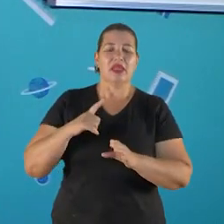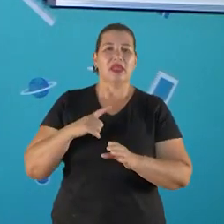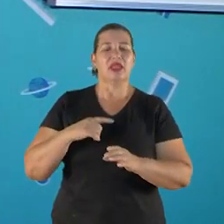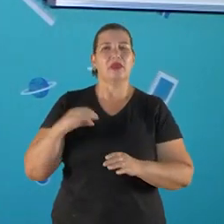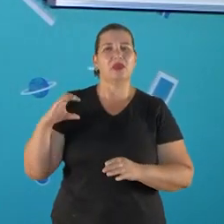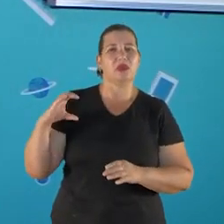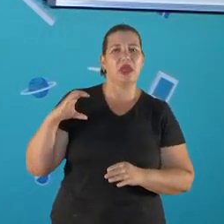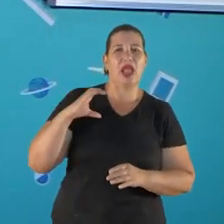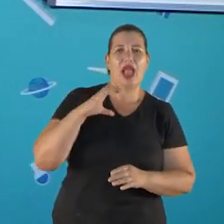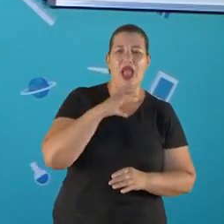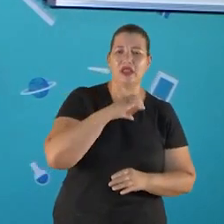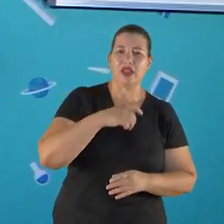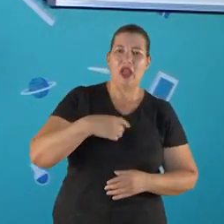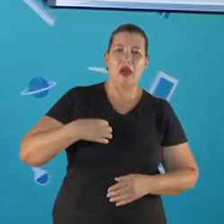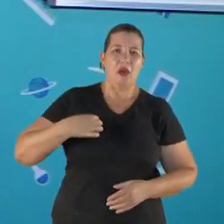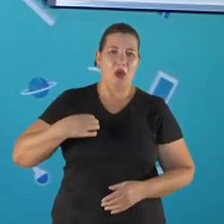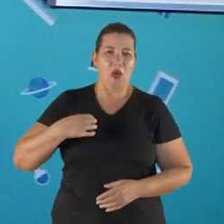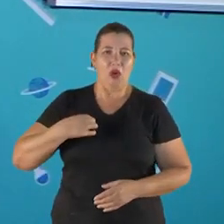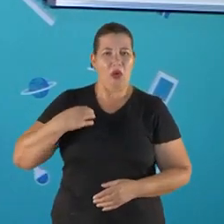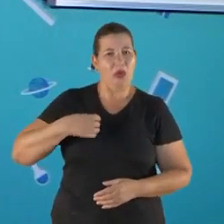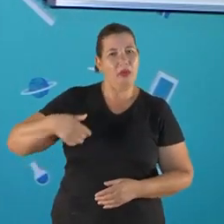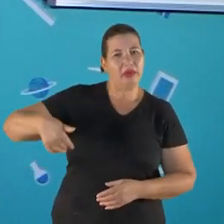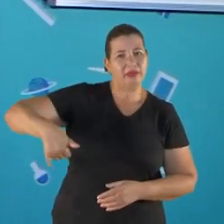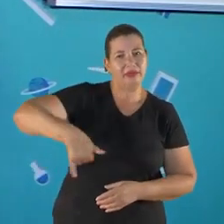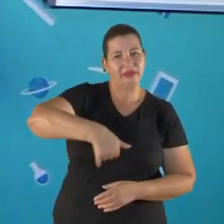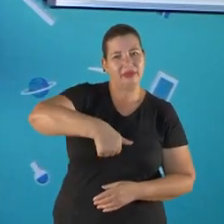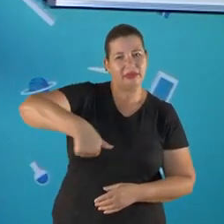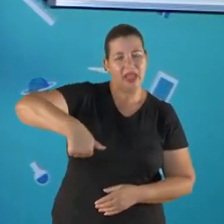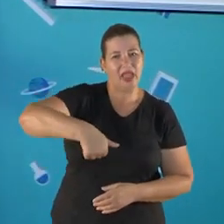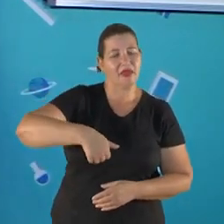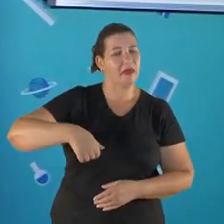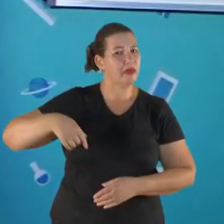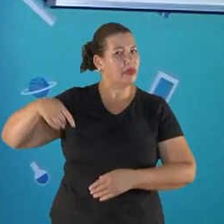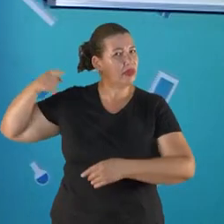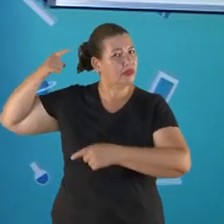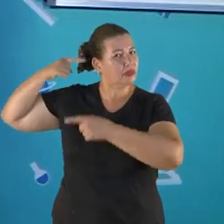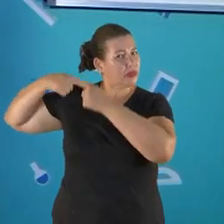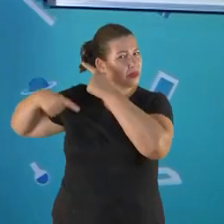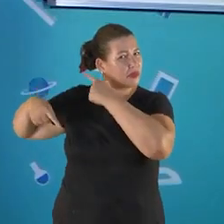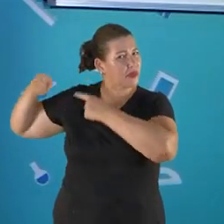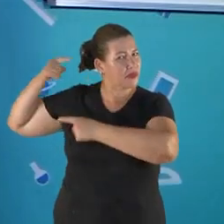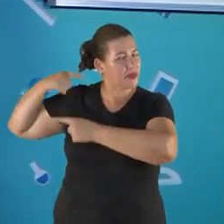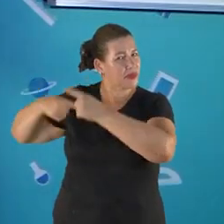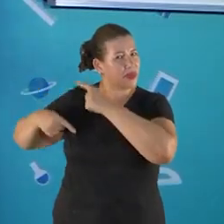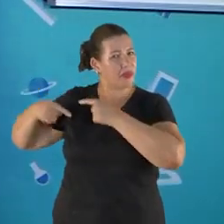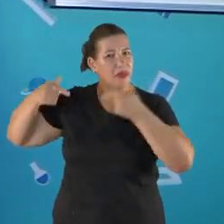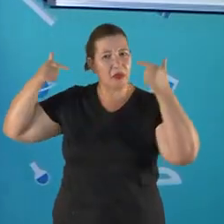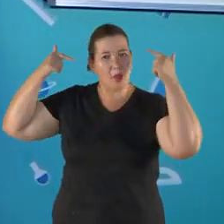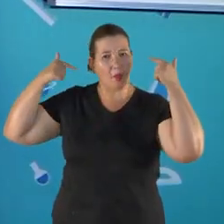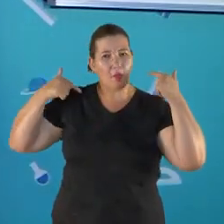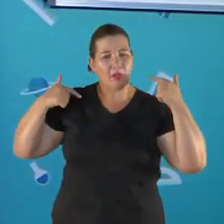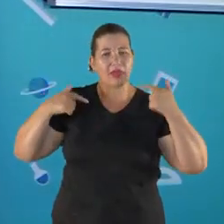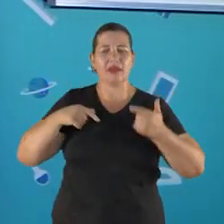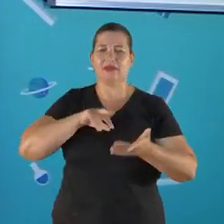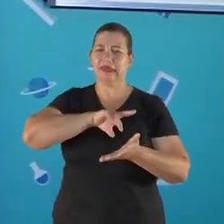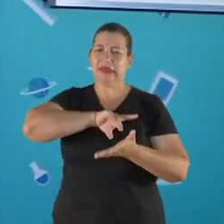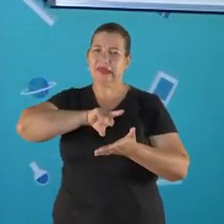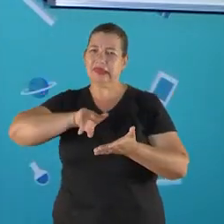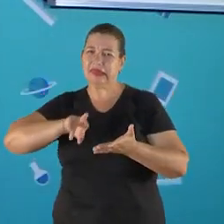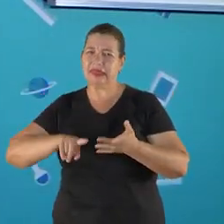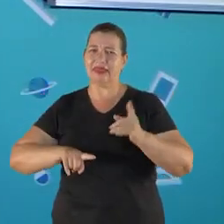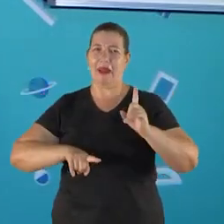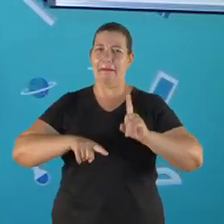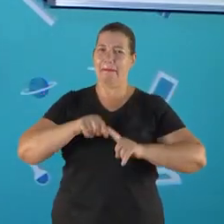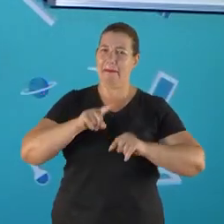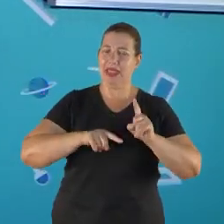aquecedores de toalhas, ferros de passar roupas, chapinhas para alisar o cabelo, entre outros.